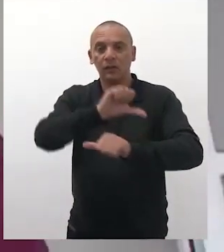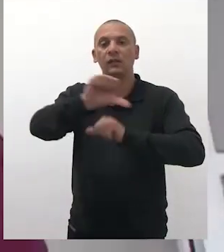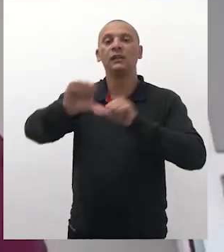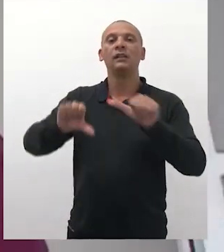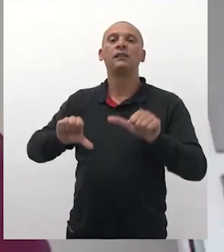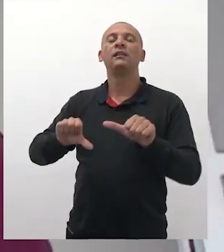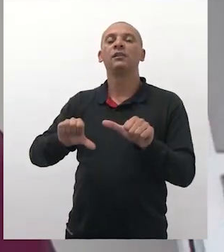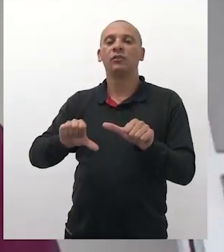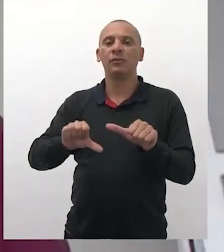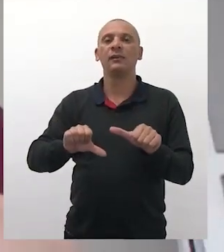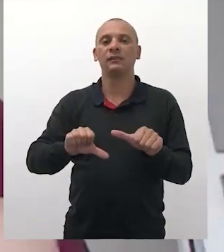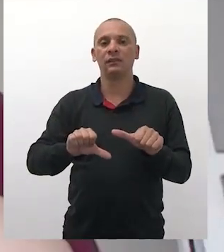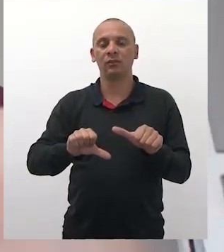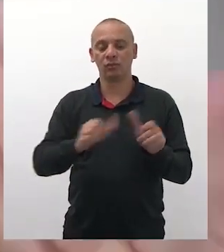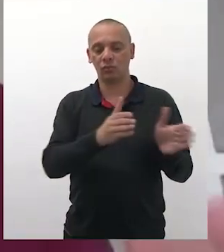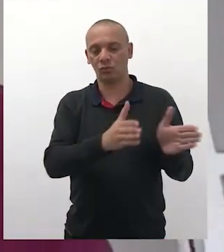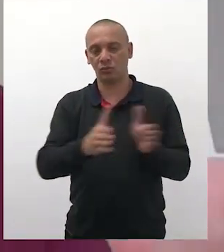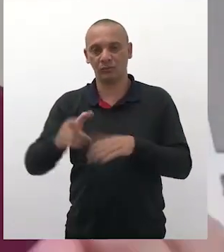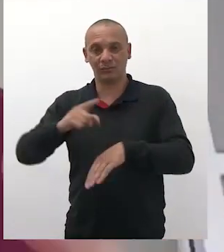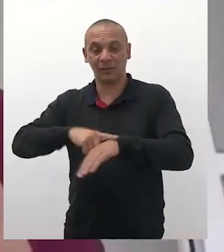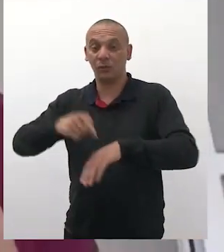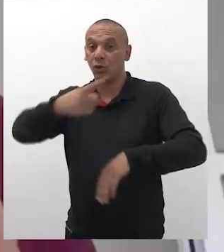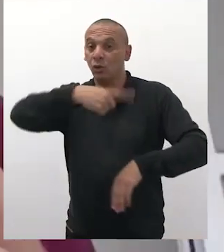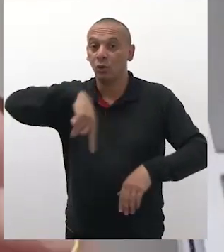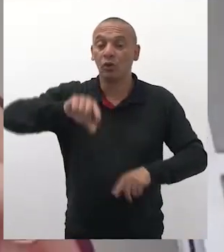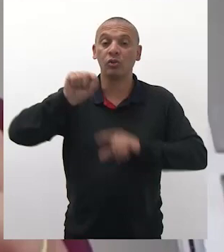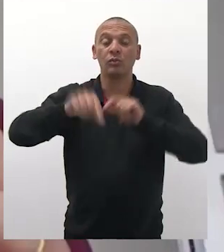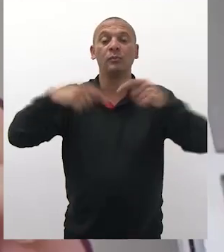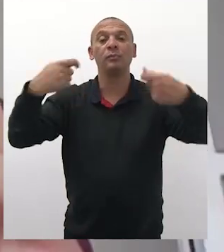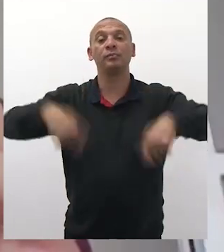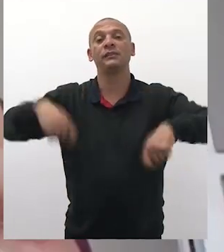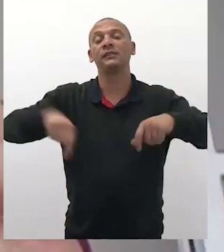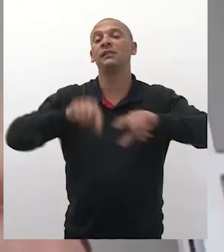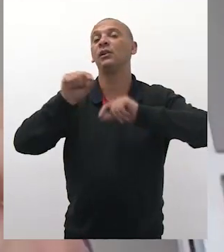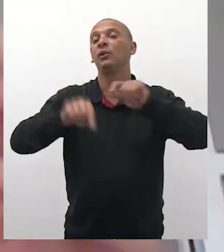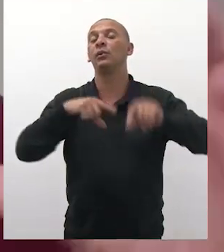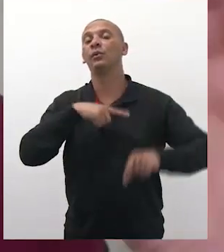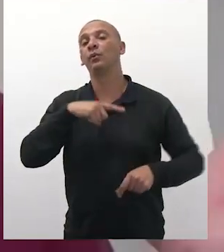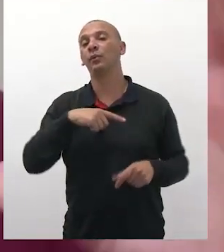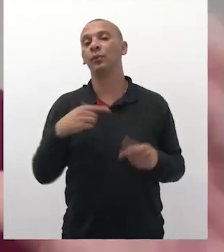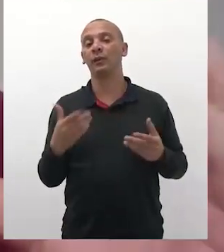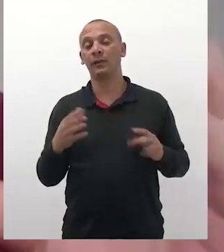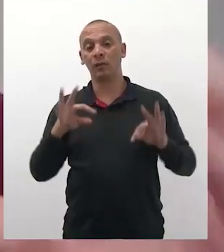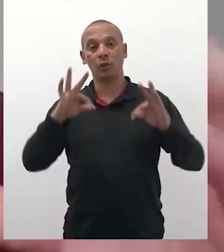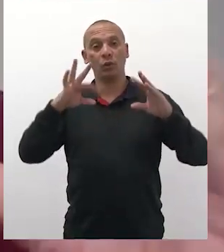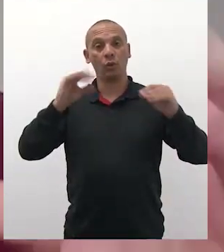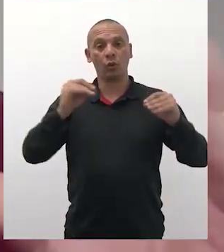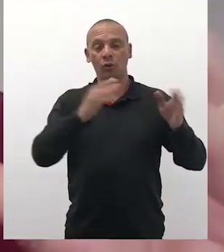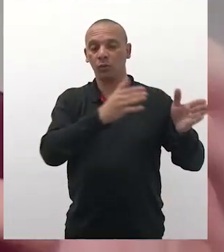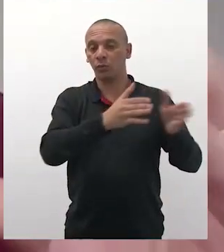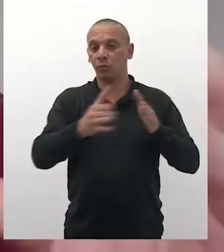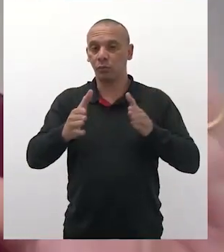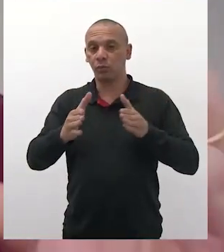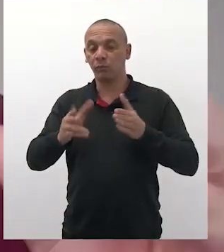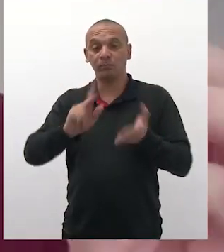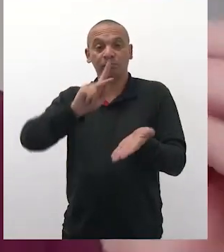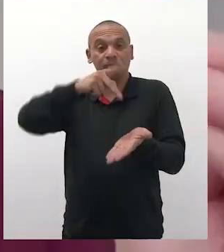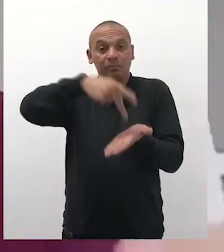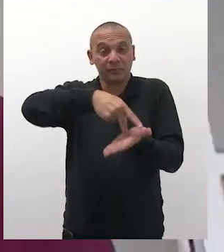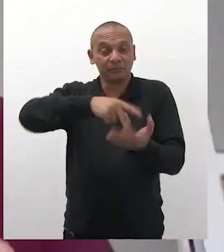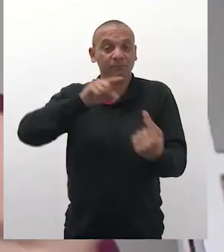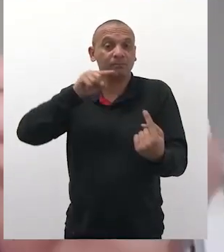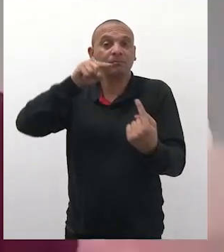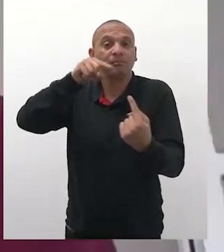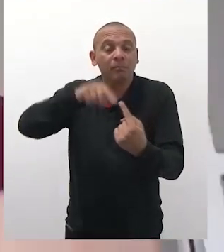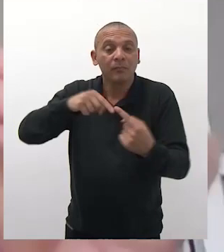para o escrito. E nós defendemos que todo esse processo de materialização